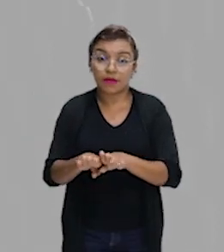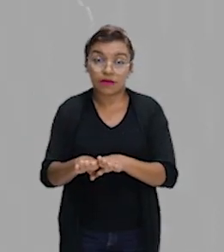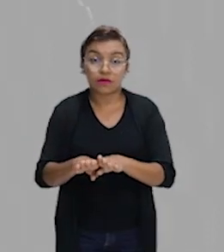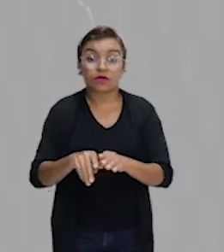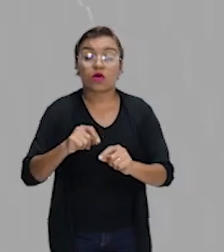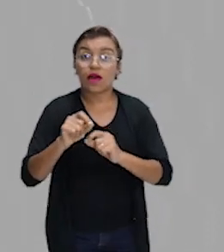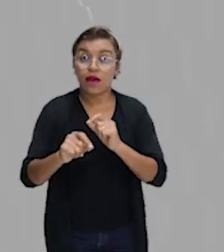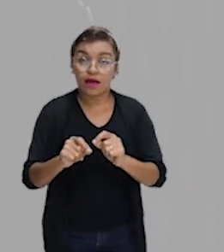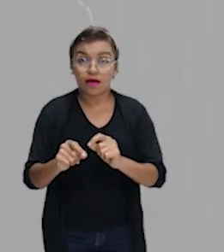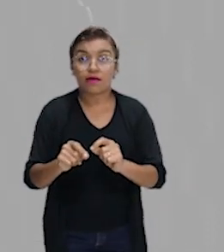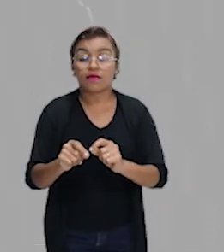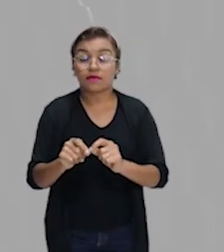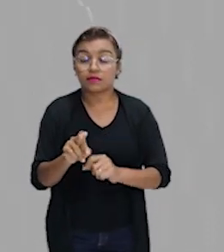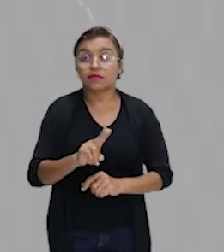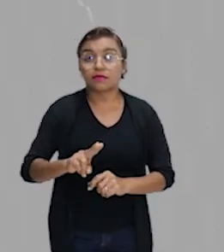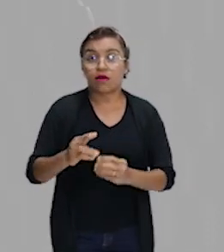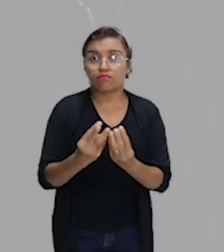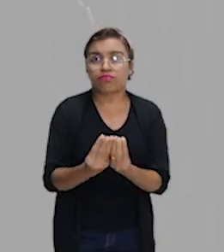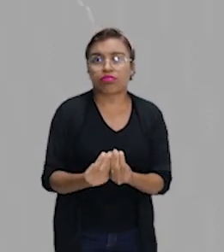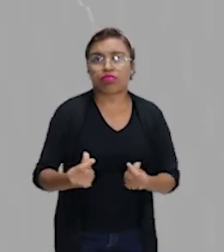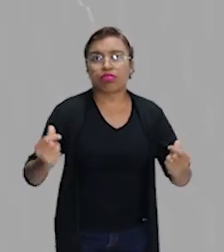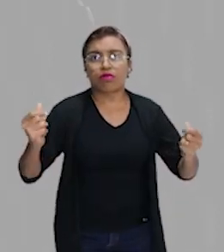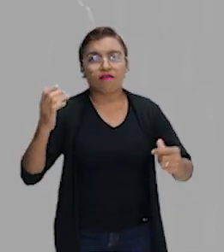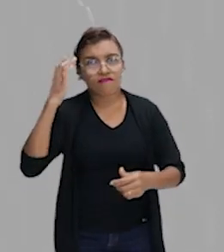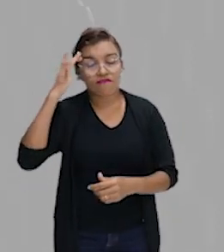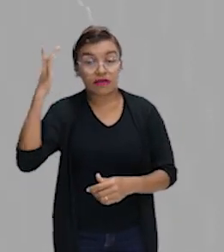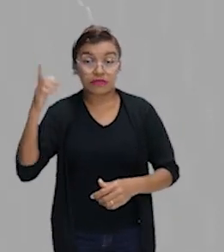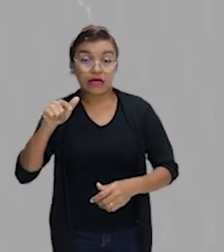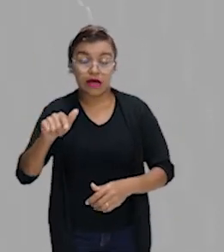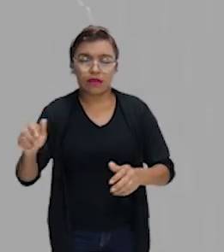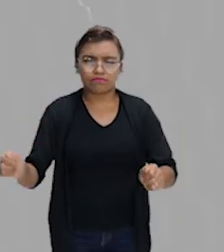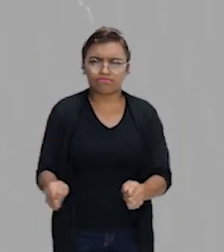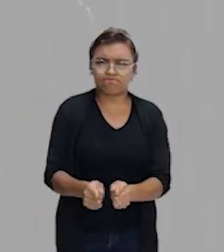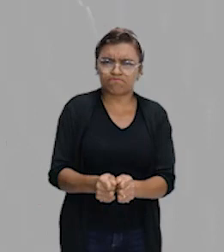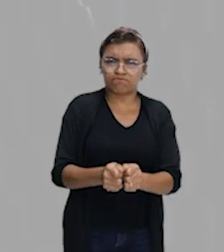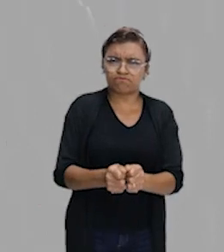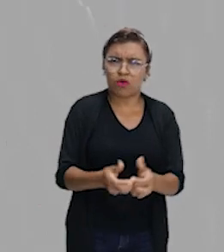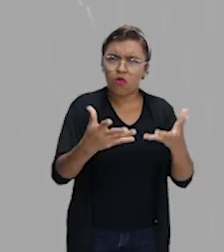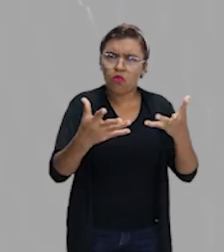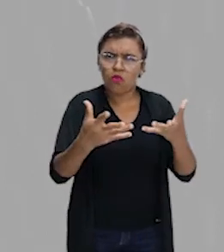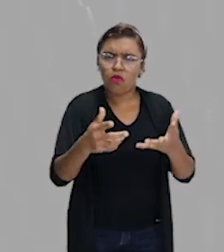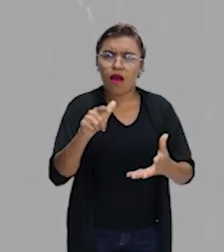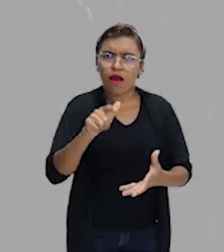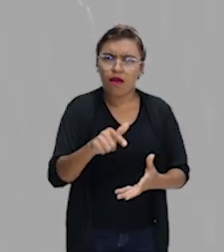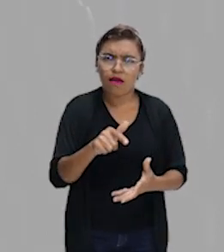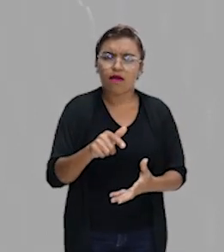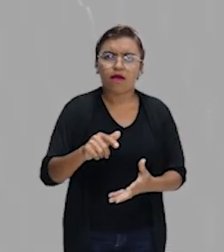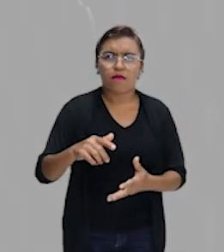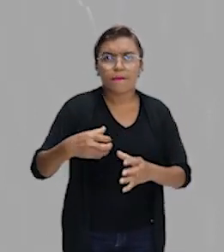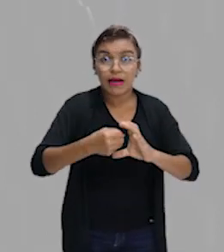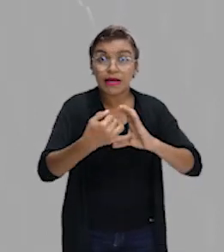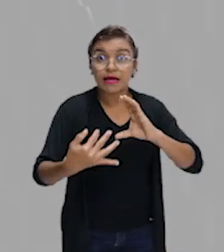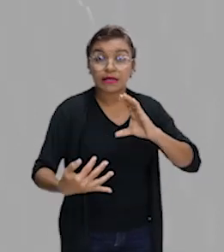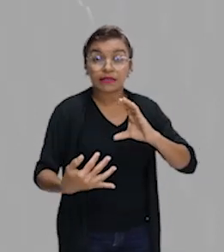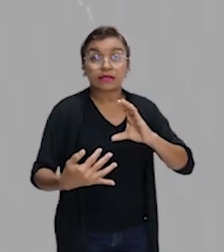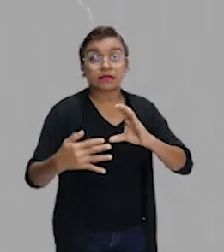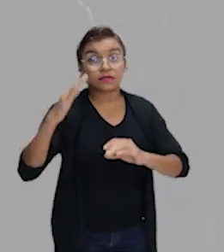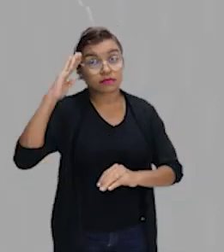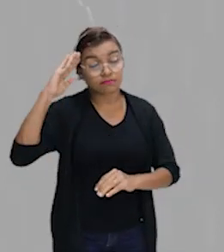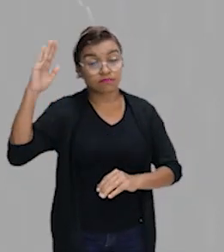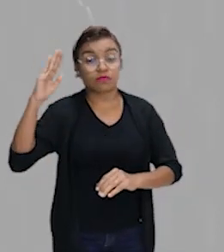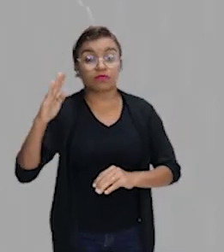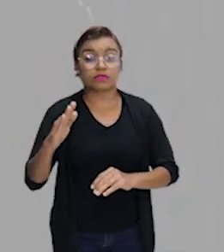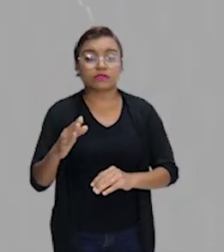com facilidade. E para ser um explosivo, essa é uma das características primárias, que sofra